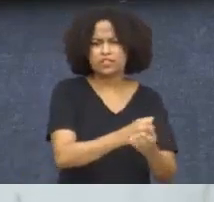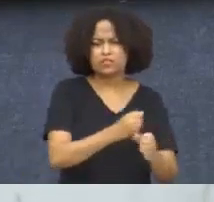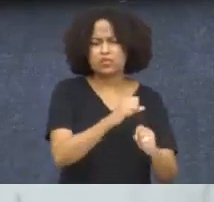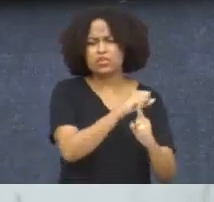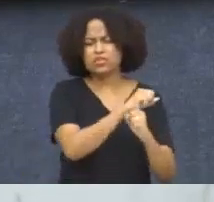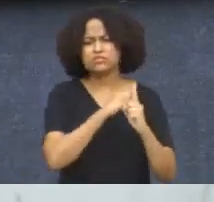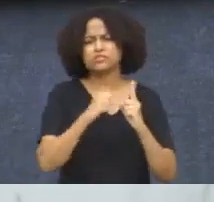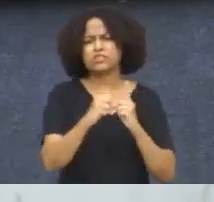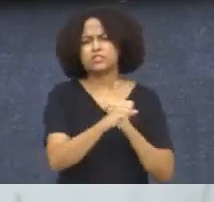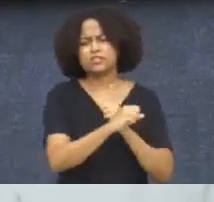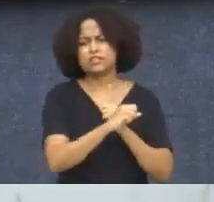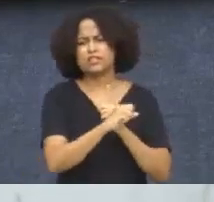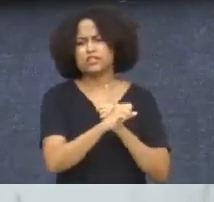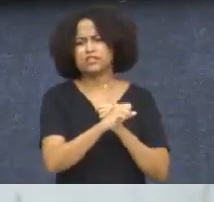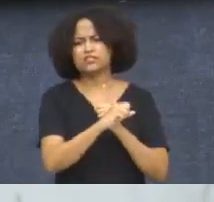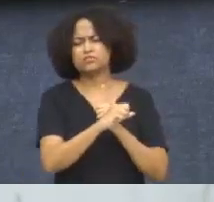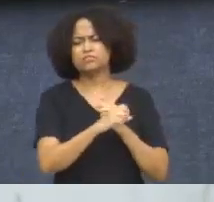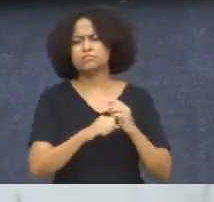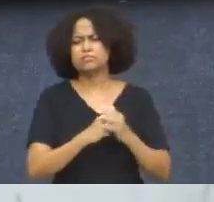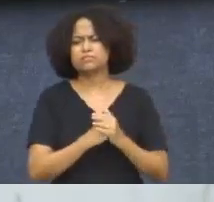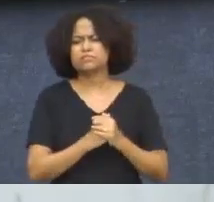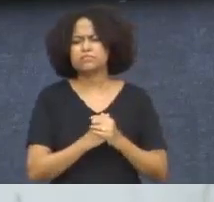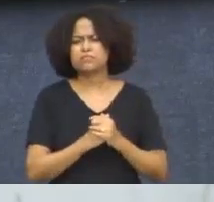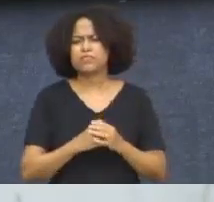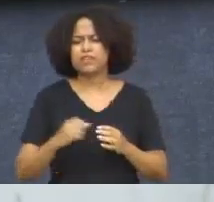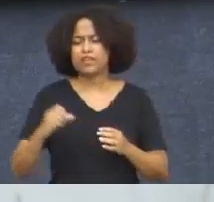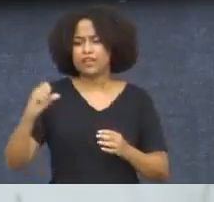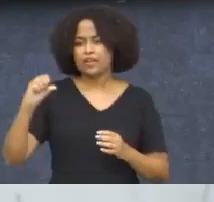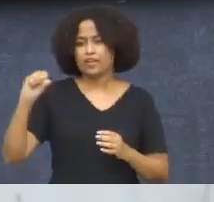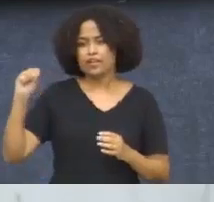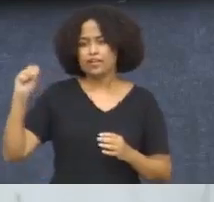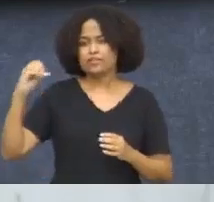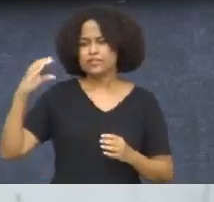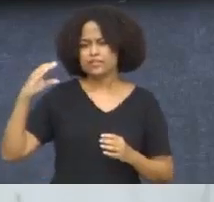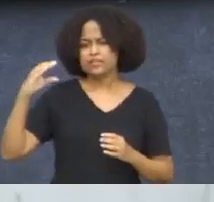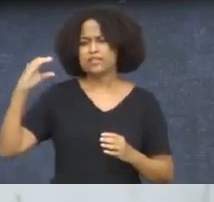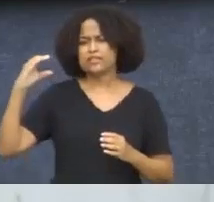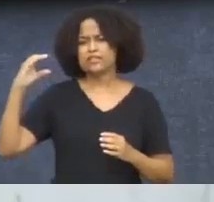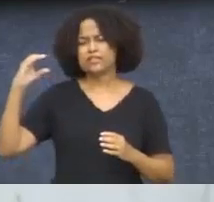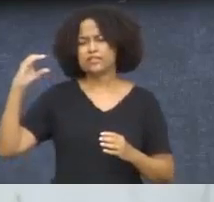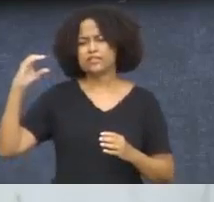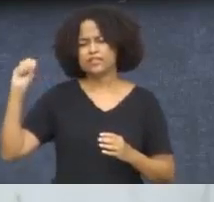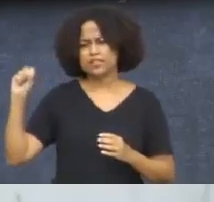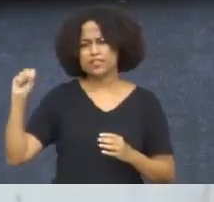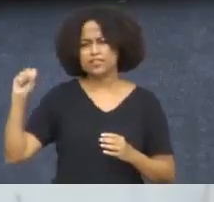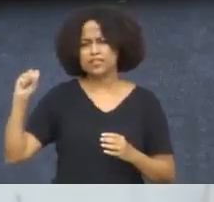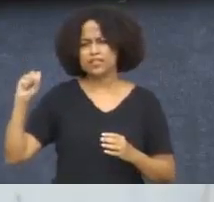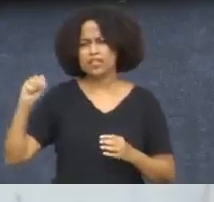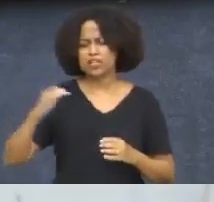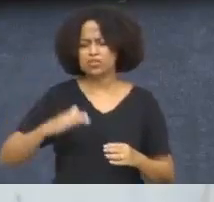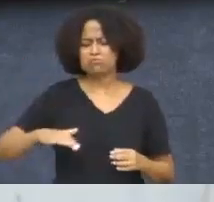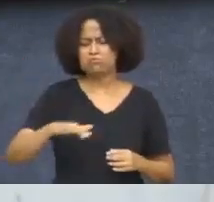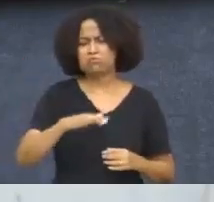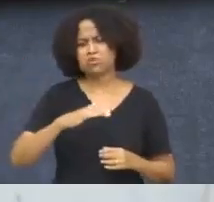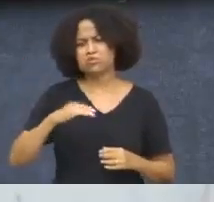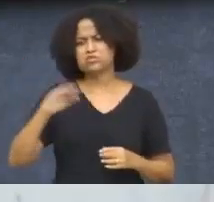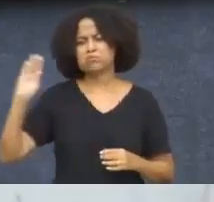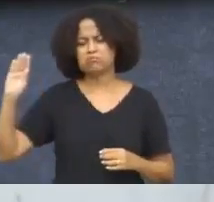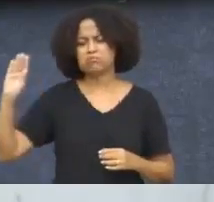civil, OSCS, no âmbito do município de Belo Horizonte, da outras